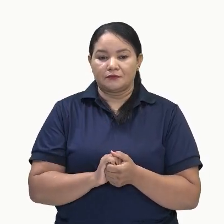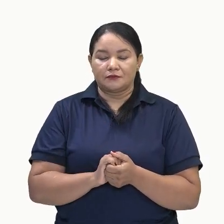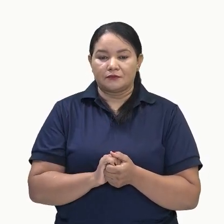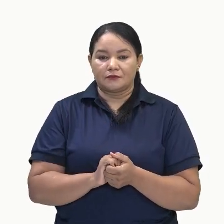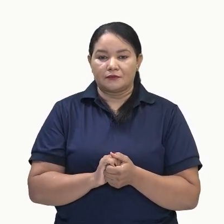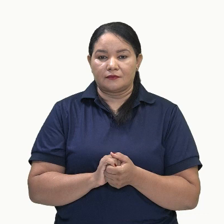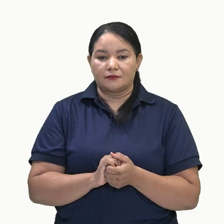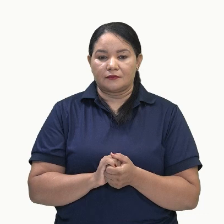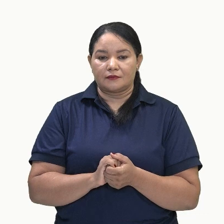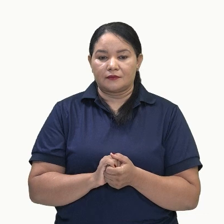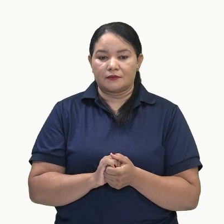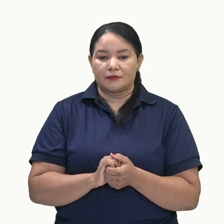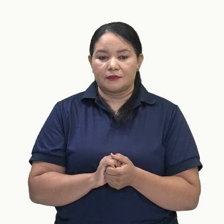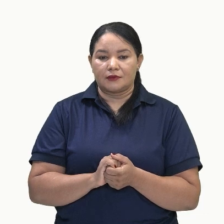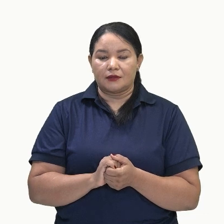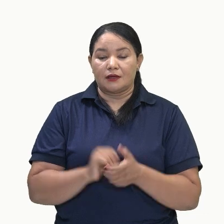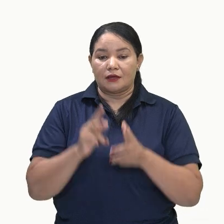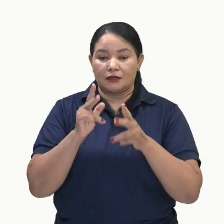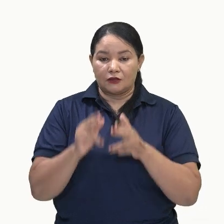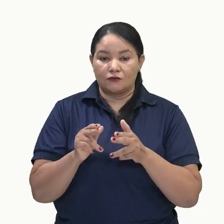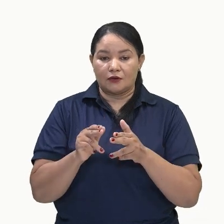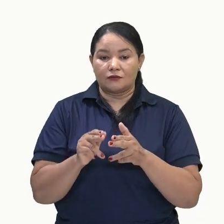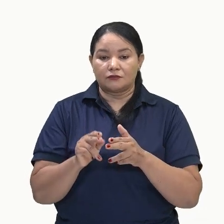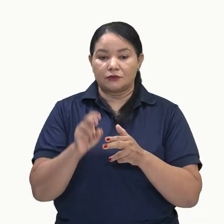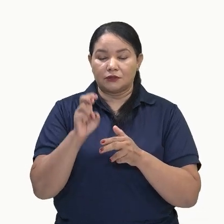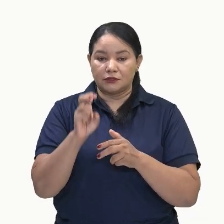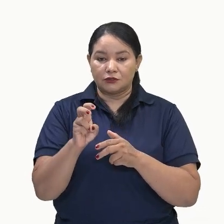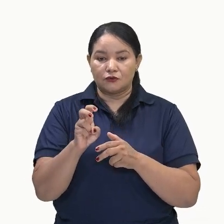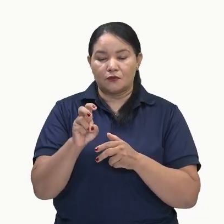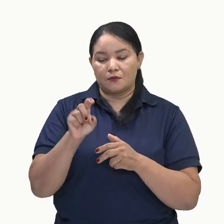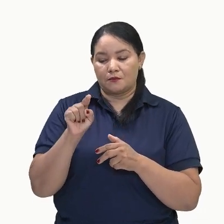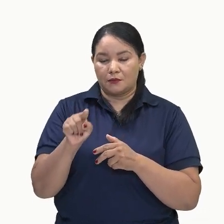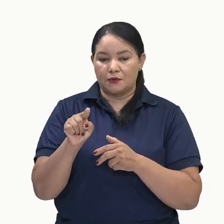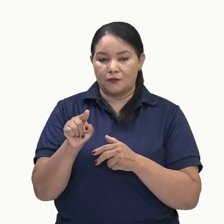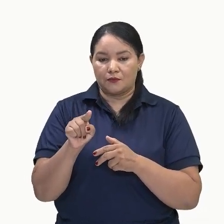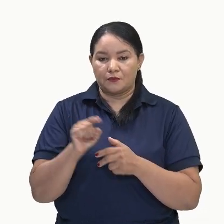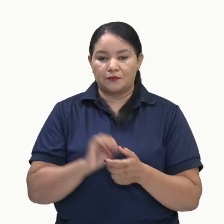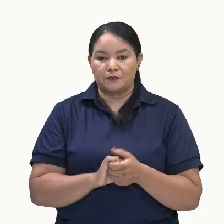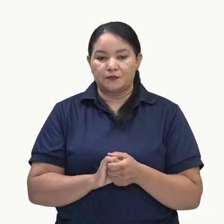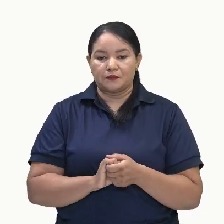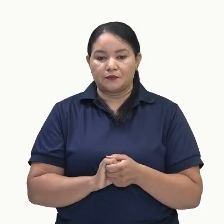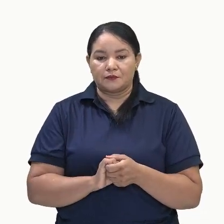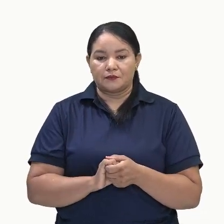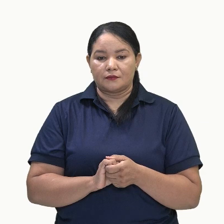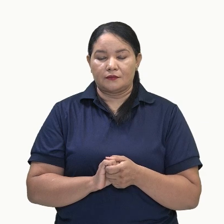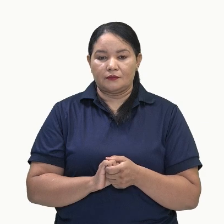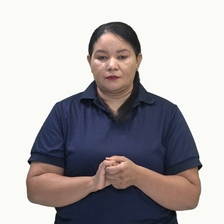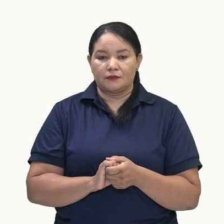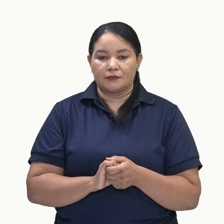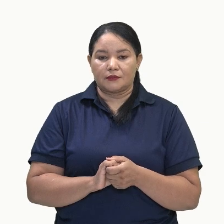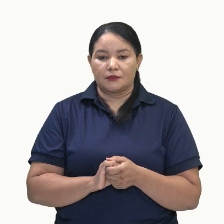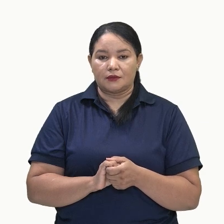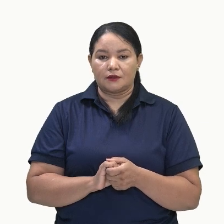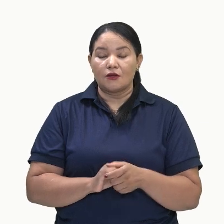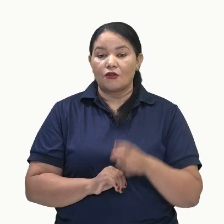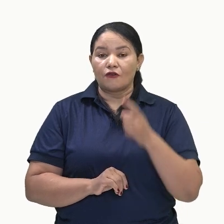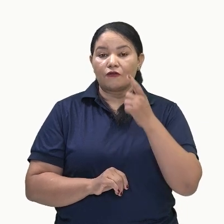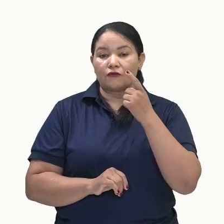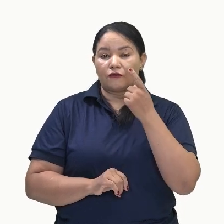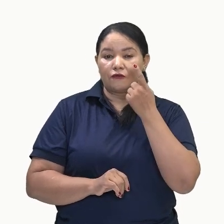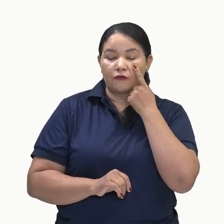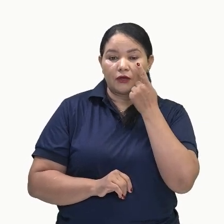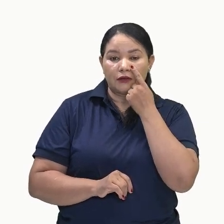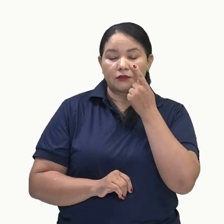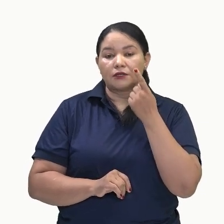10% de 50 mil? É igual a 5 mil. Certo? É como se nós pegássemos aqui, ó. Vou colocar bem aqui do lado, só para você ver.